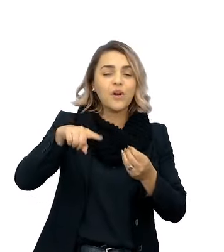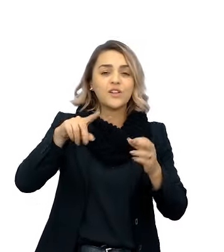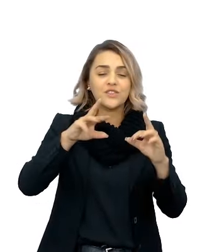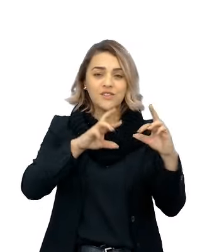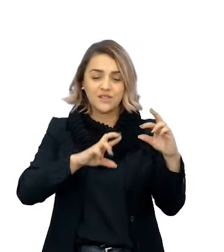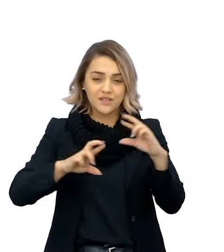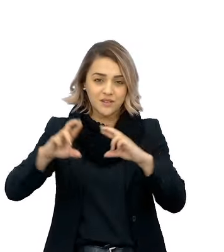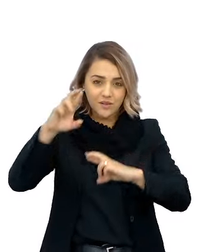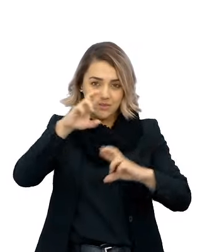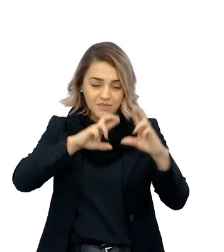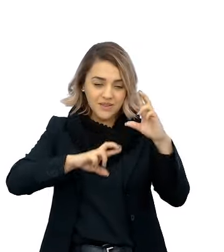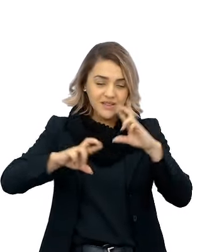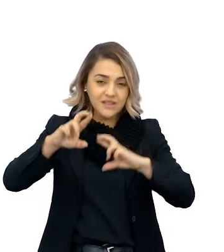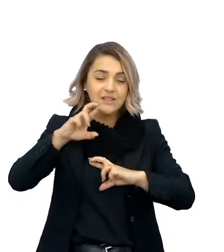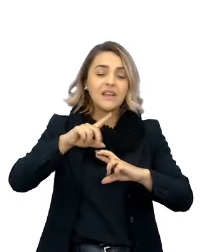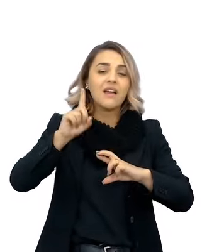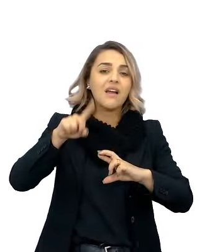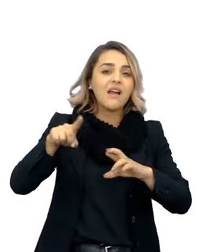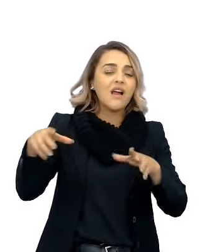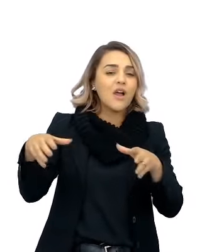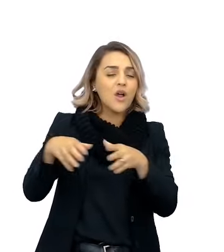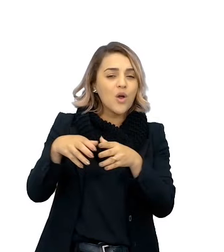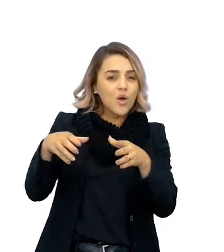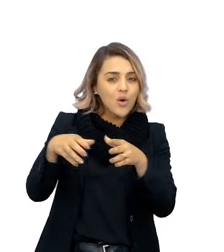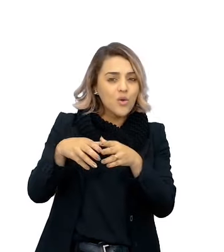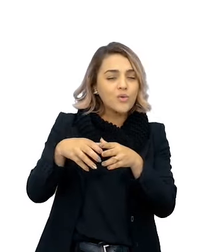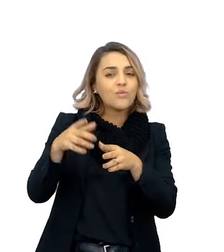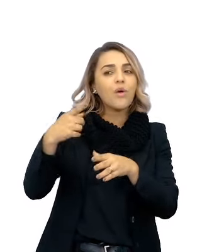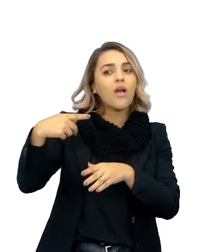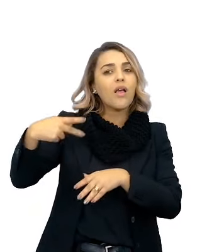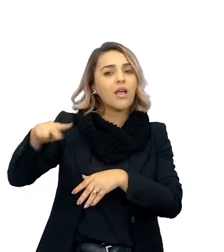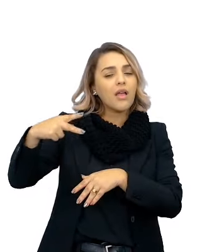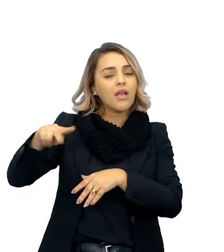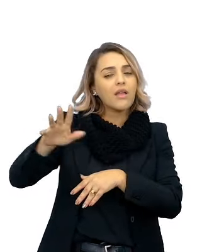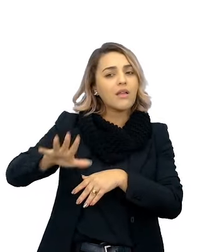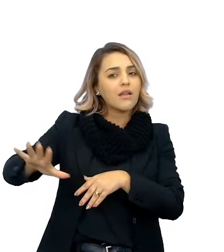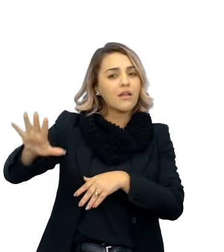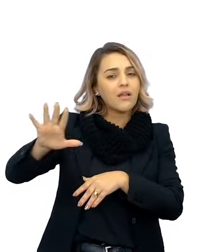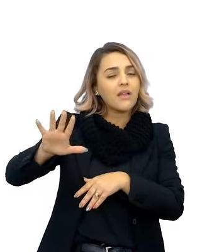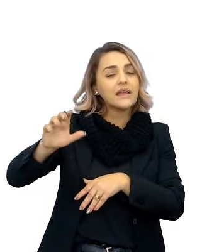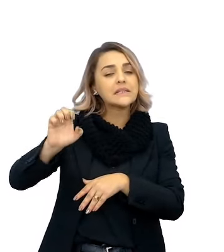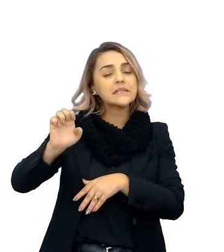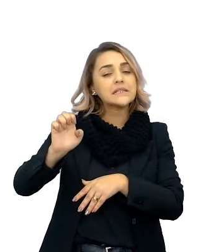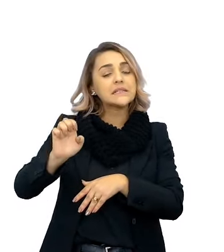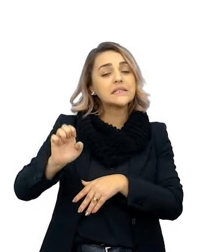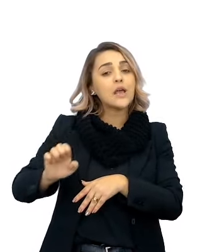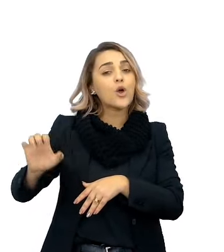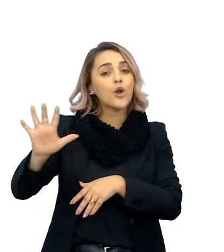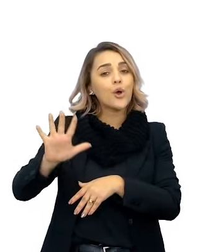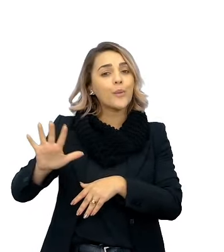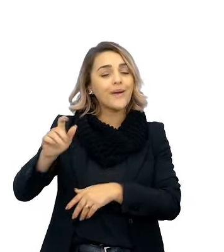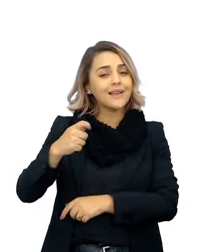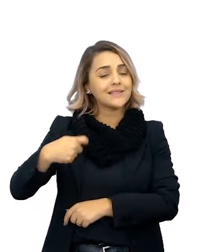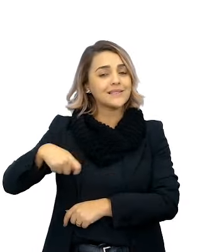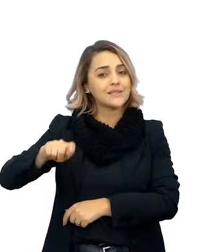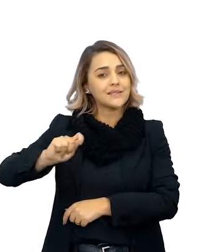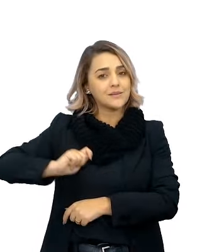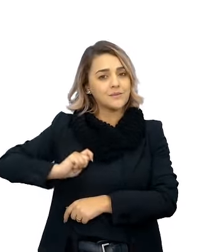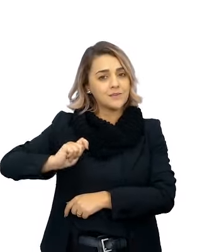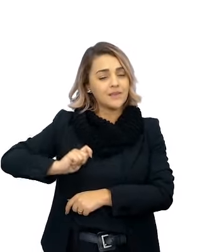outro grupo, que é um grupo da Espanha, que é do professor Carrillo, que ele já traz